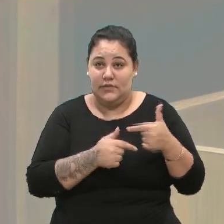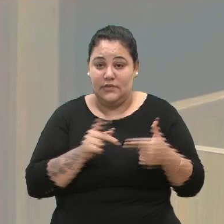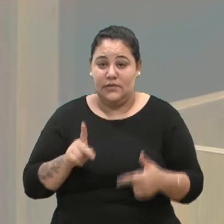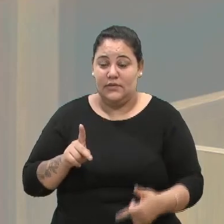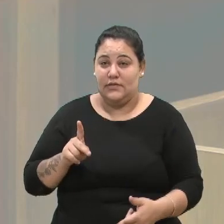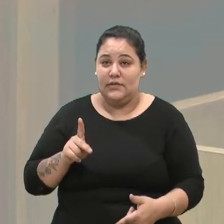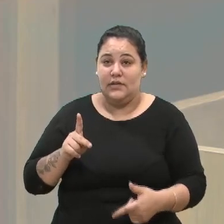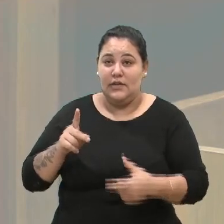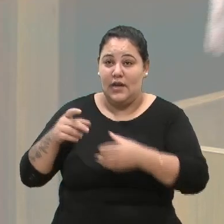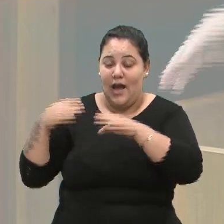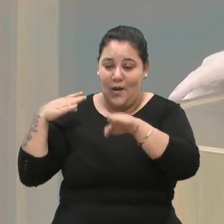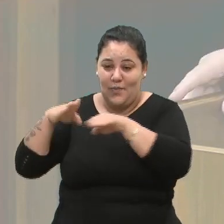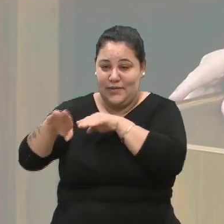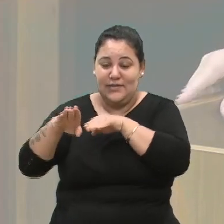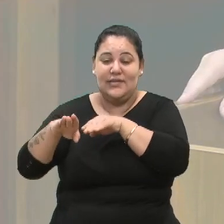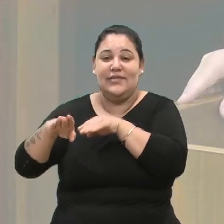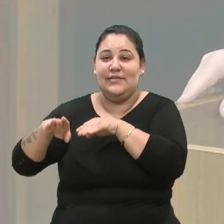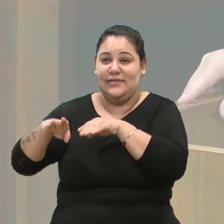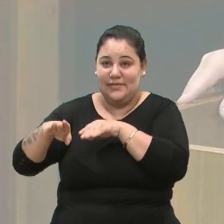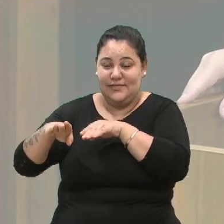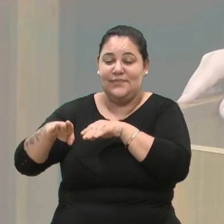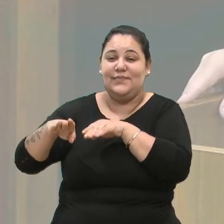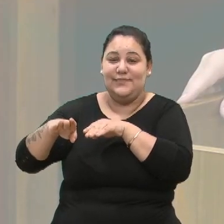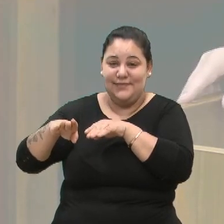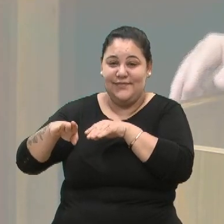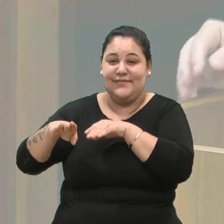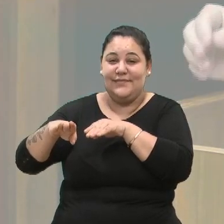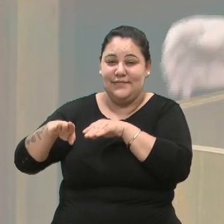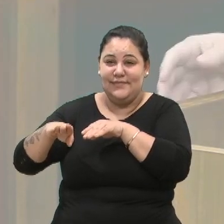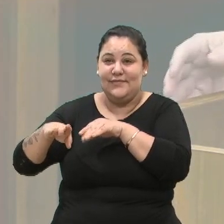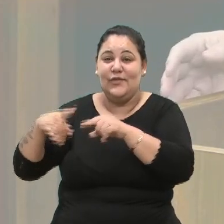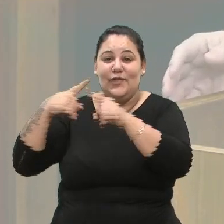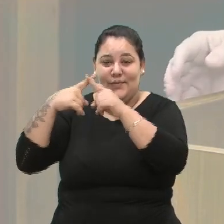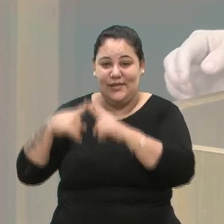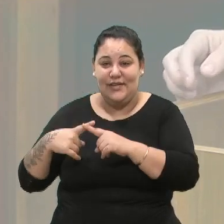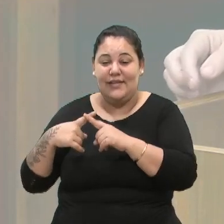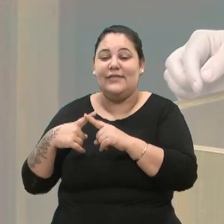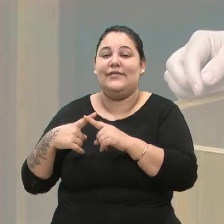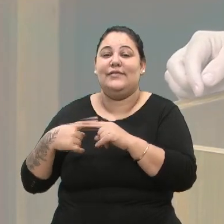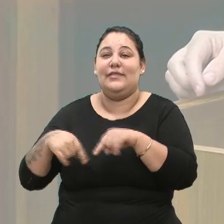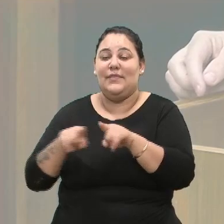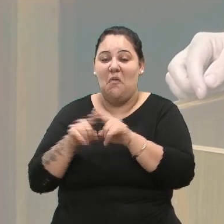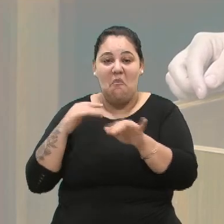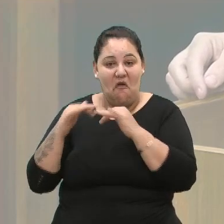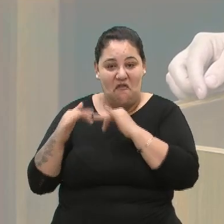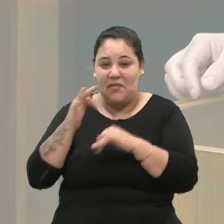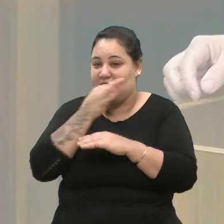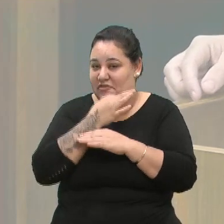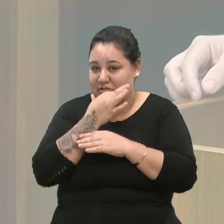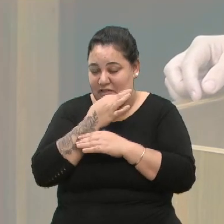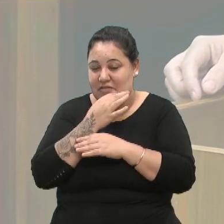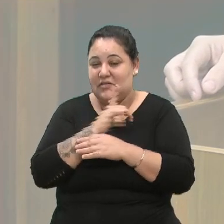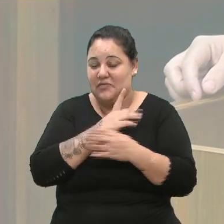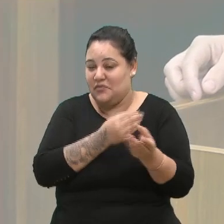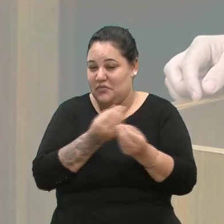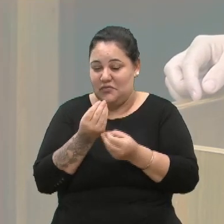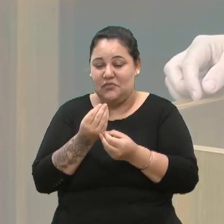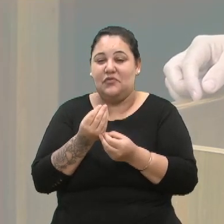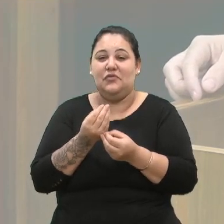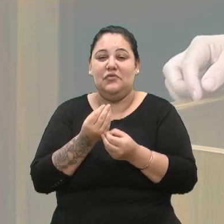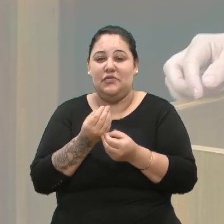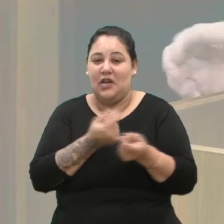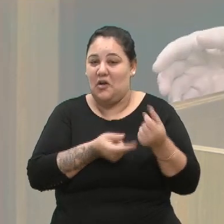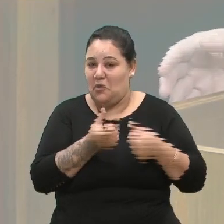arrancada, e a realização dos drag days, né, que movimentaram realmente Caxias do Sul, foi uma grande movimentação,